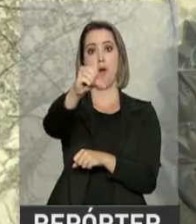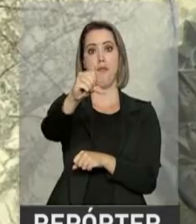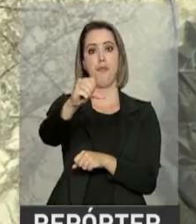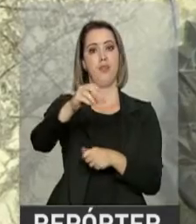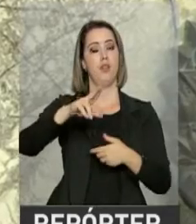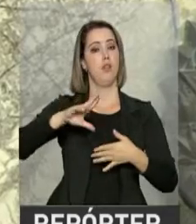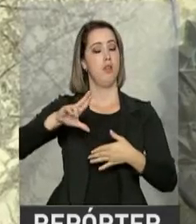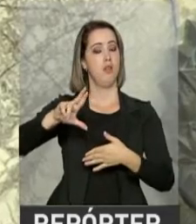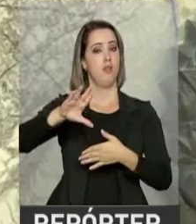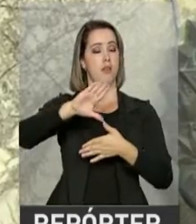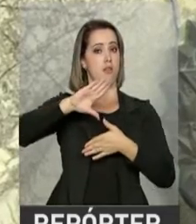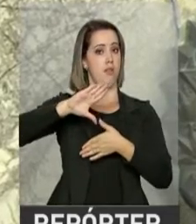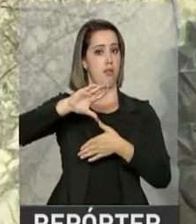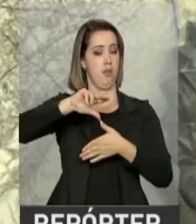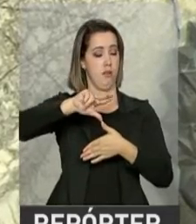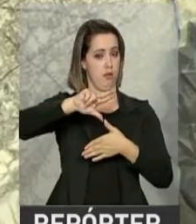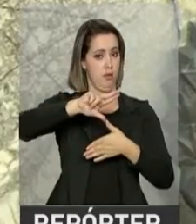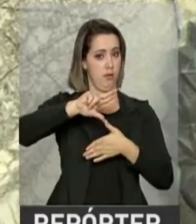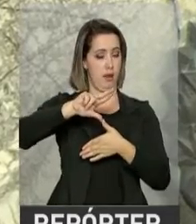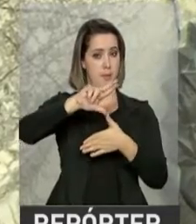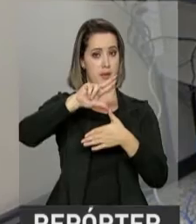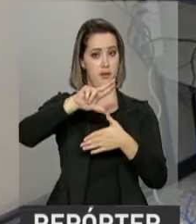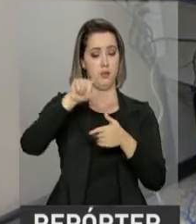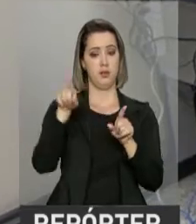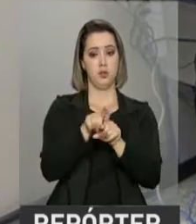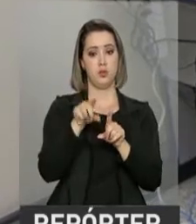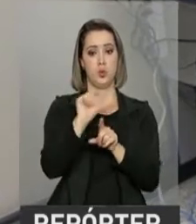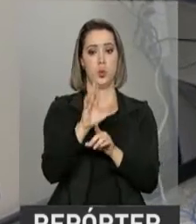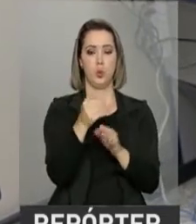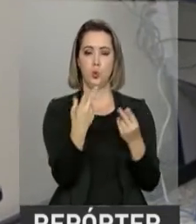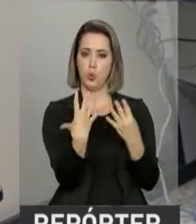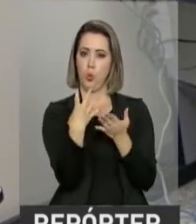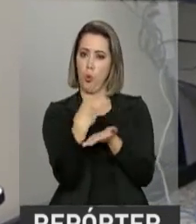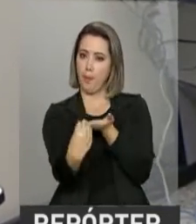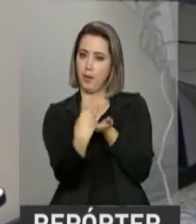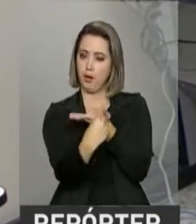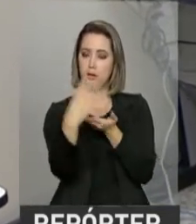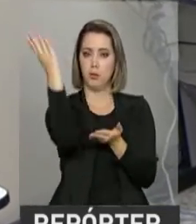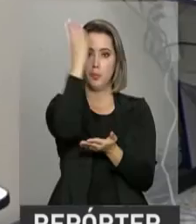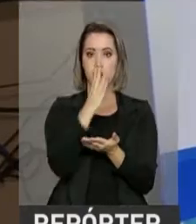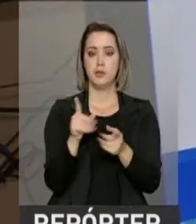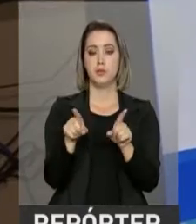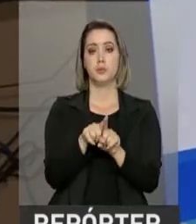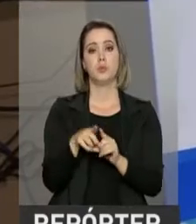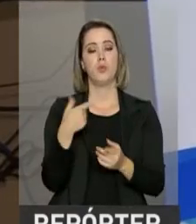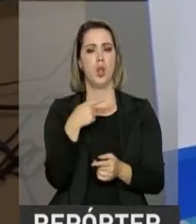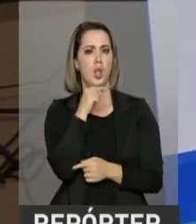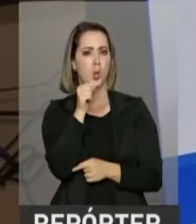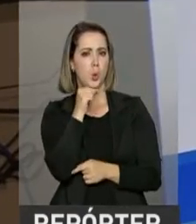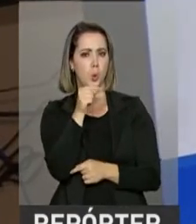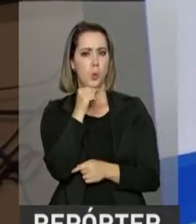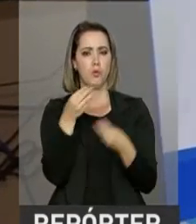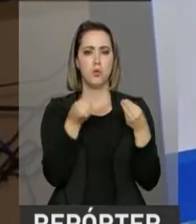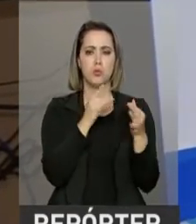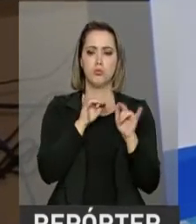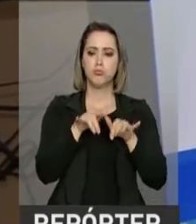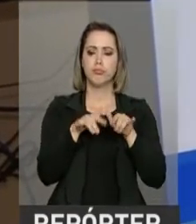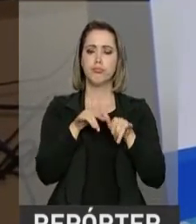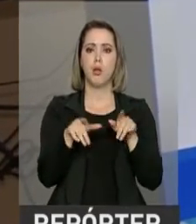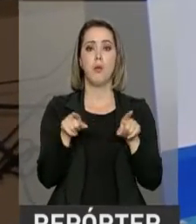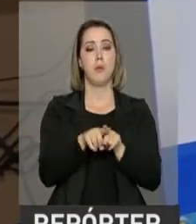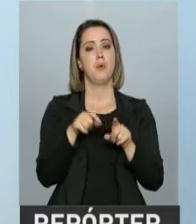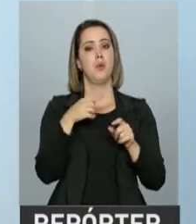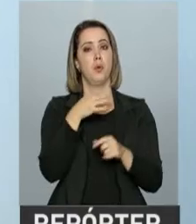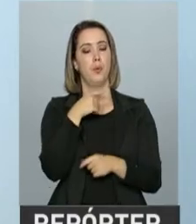Latina, todos baseados no exemplo do Brasil. E para quem ainda tem dúvidas no preenchimento da declaração do imposto de renda,